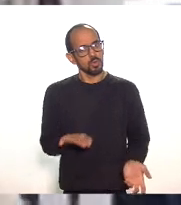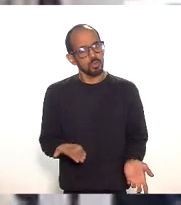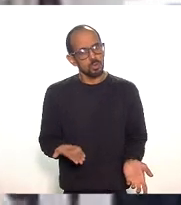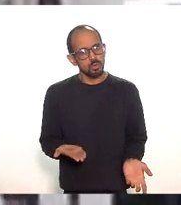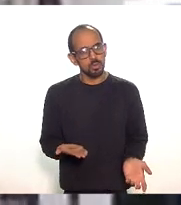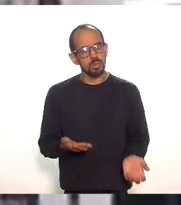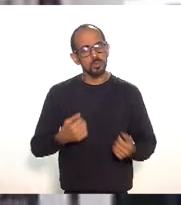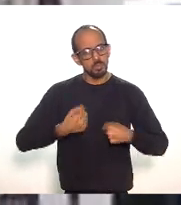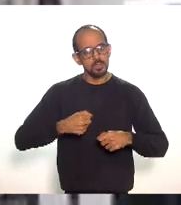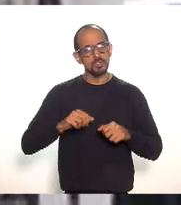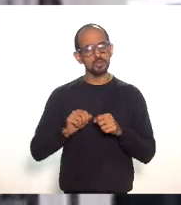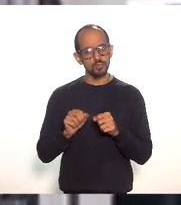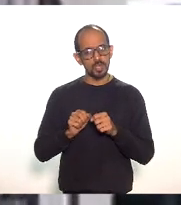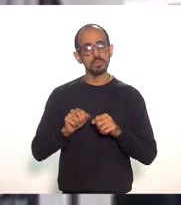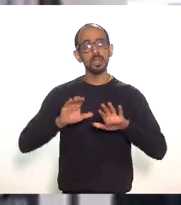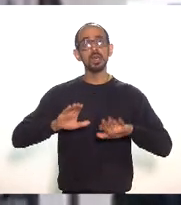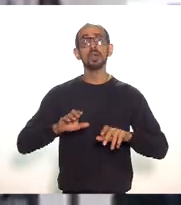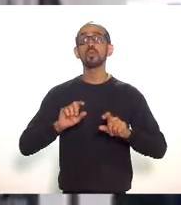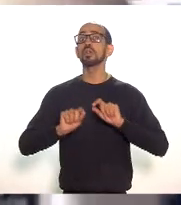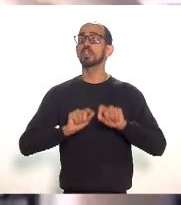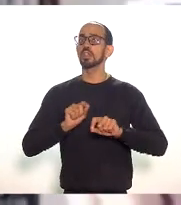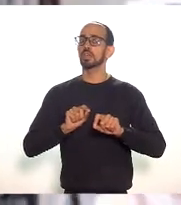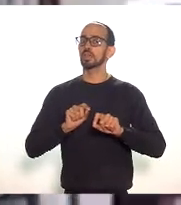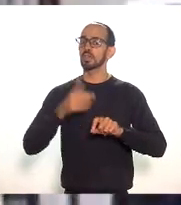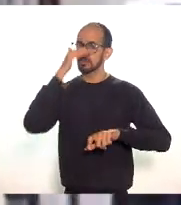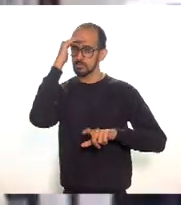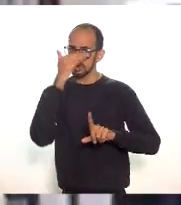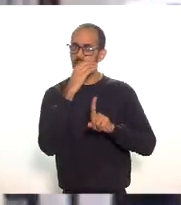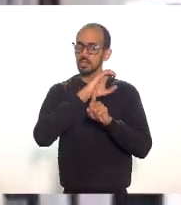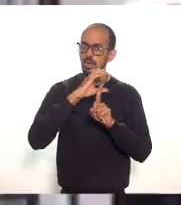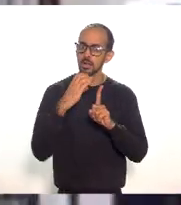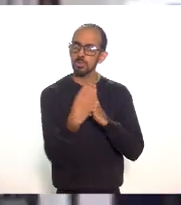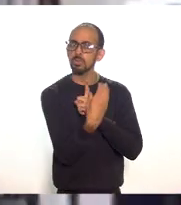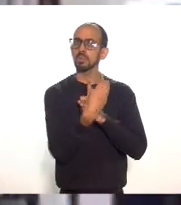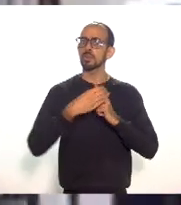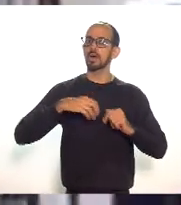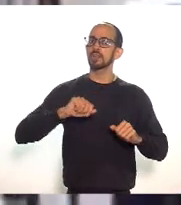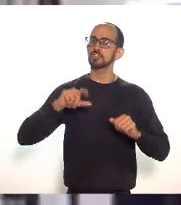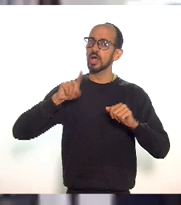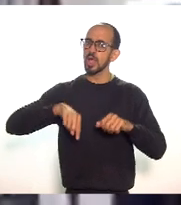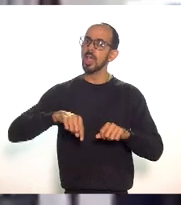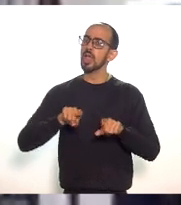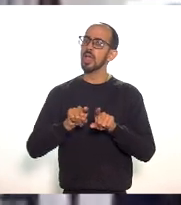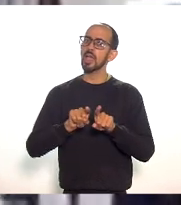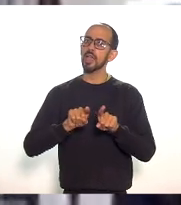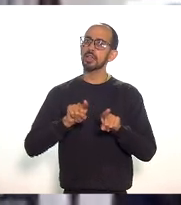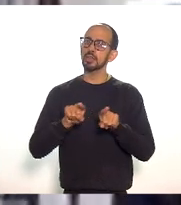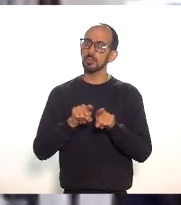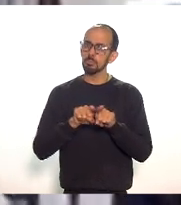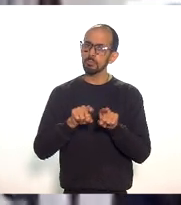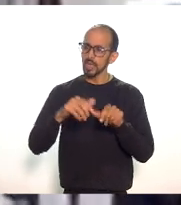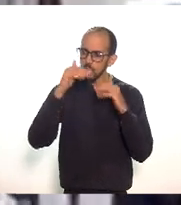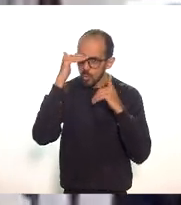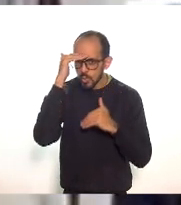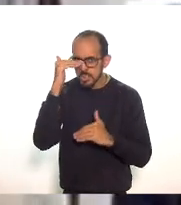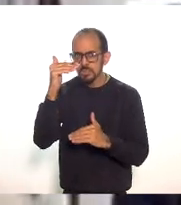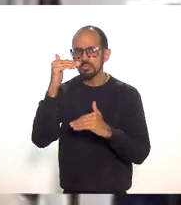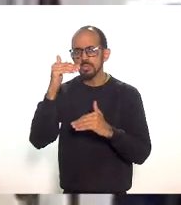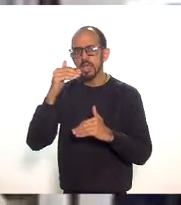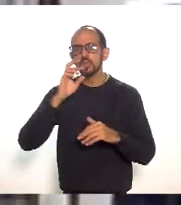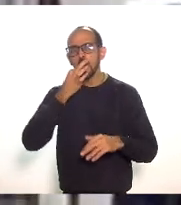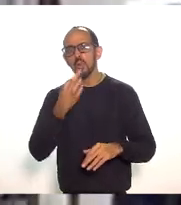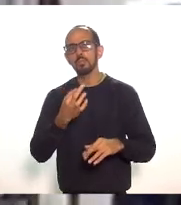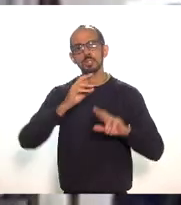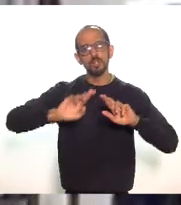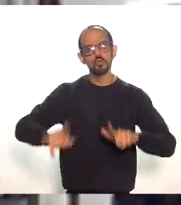de forma civilizada, eu tenho que fazer isso de forma respeitosa em relação àqueles que pensam